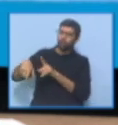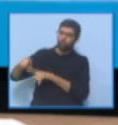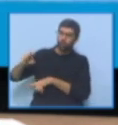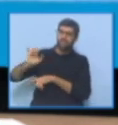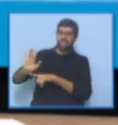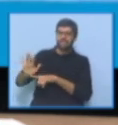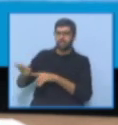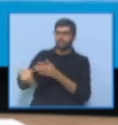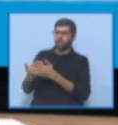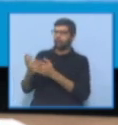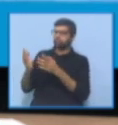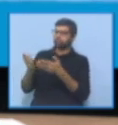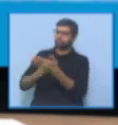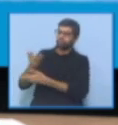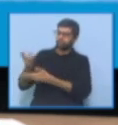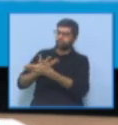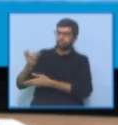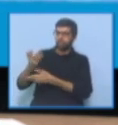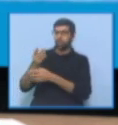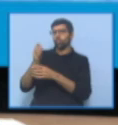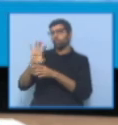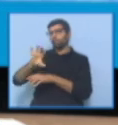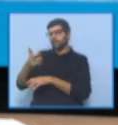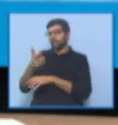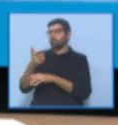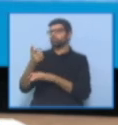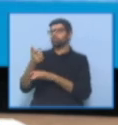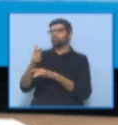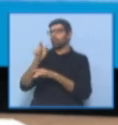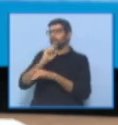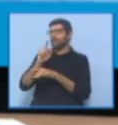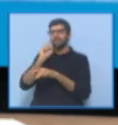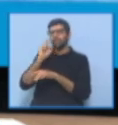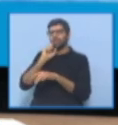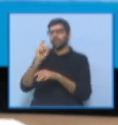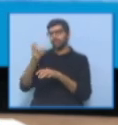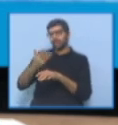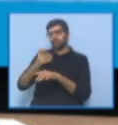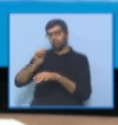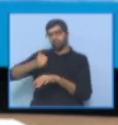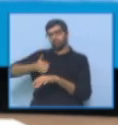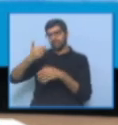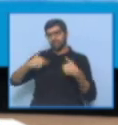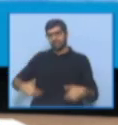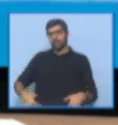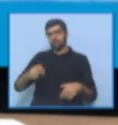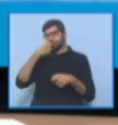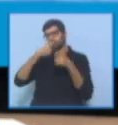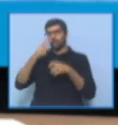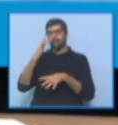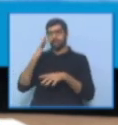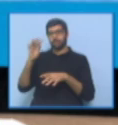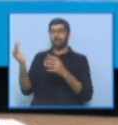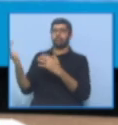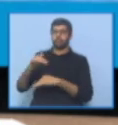também que os países de trânsito possam salvaguardar os direitos fundamentais dos migrantes, mas importa, e nós também sabemos isso, que a